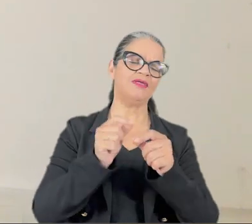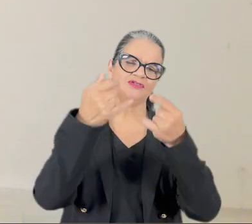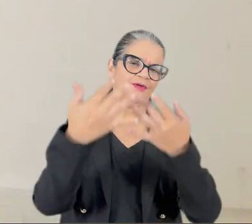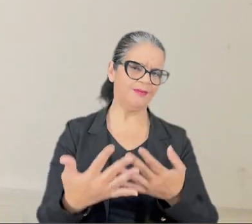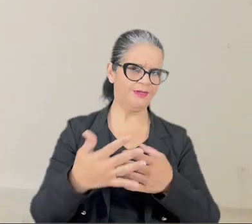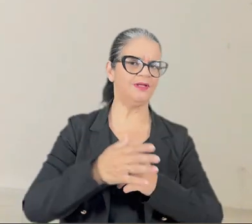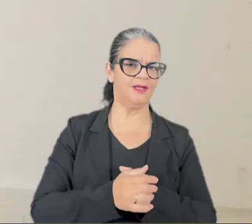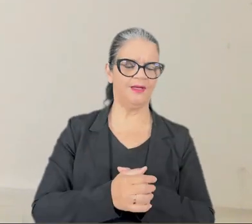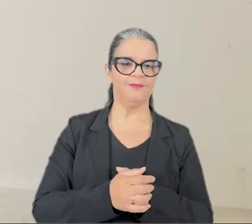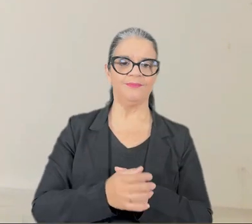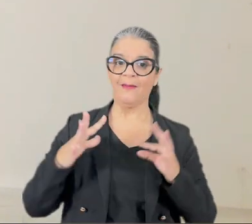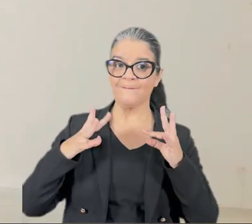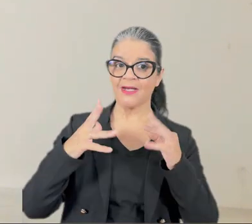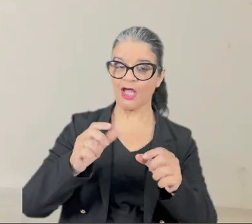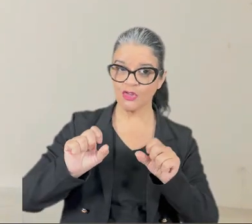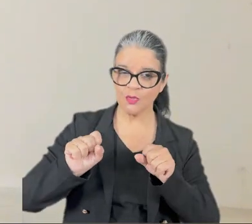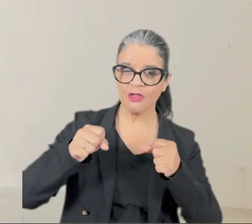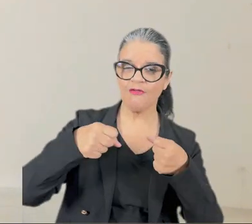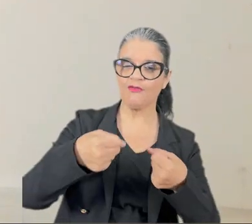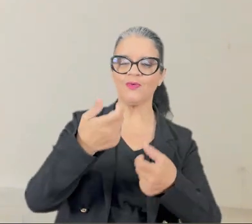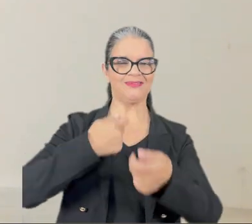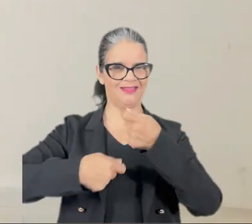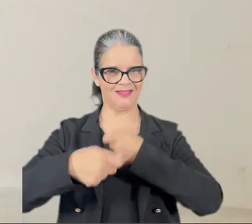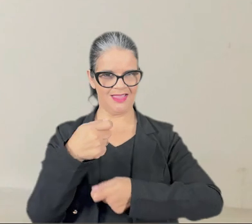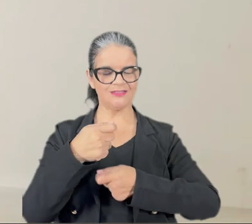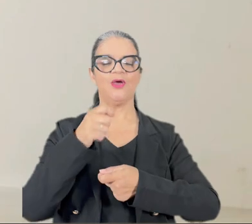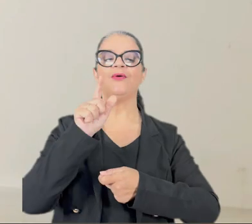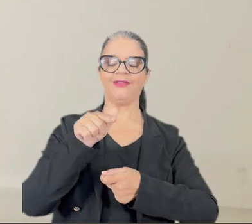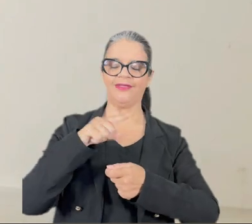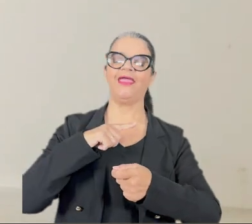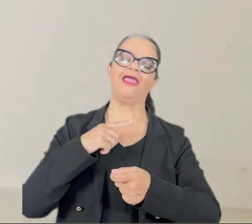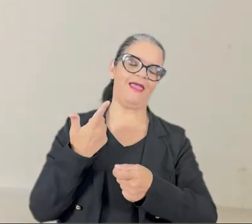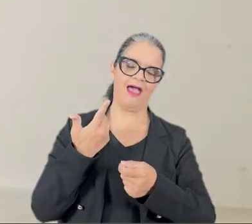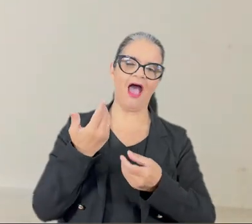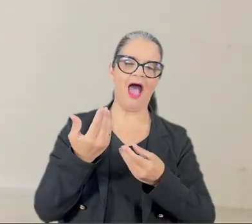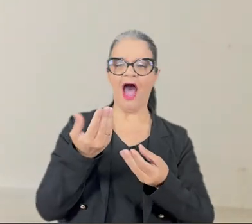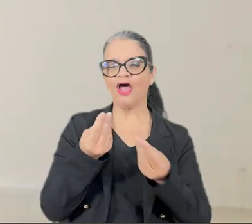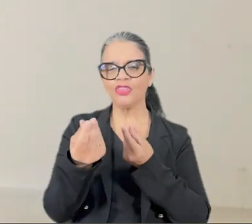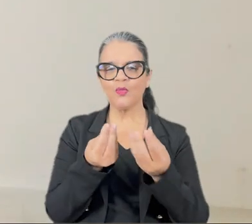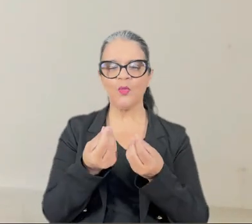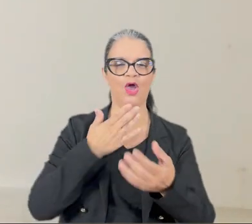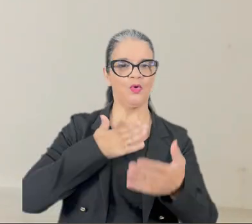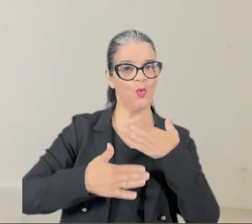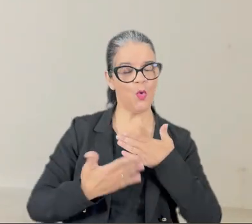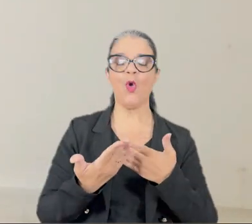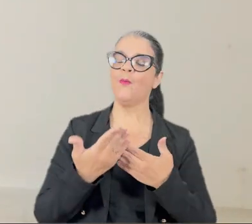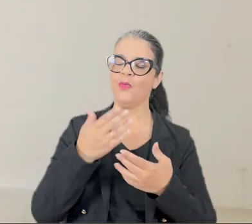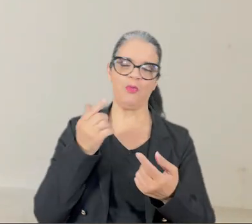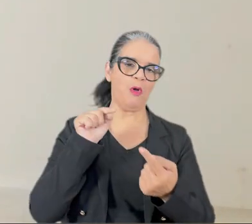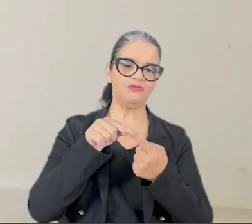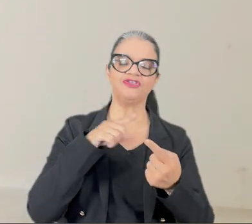Newton? Para toda força de ação que atua em um corpo, irá surgir uma